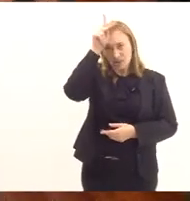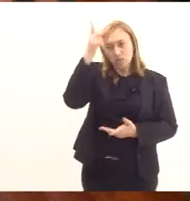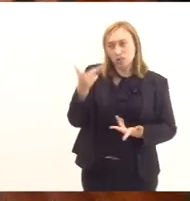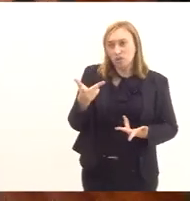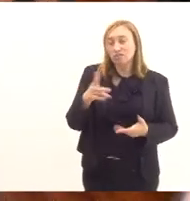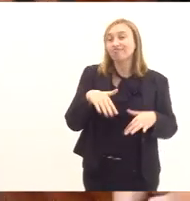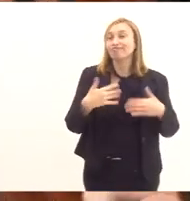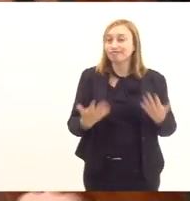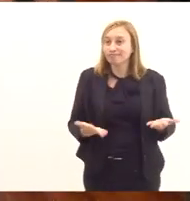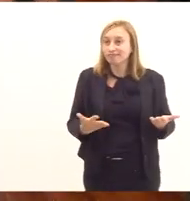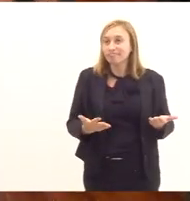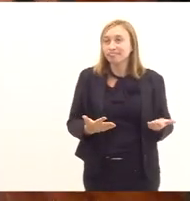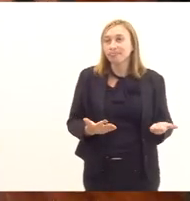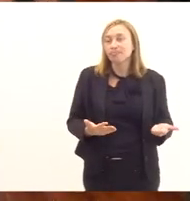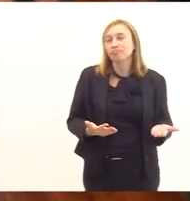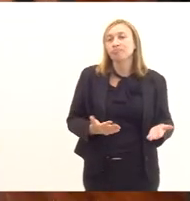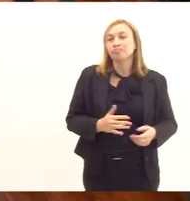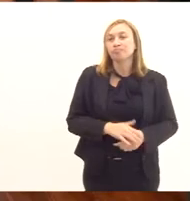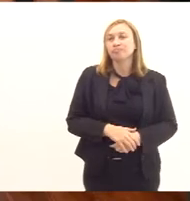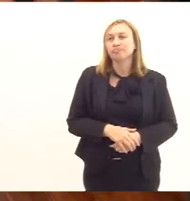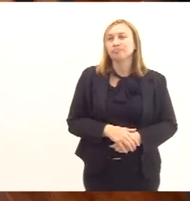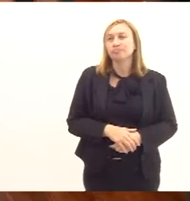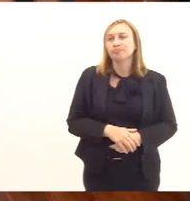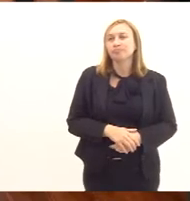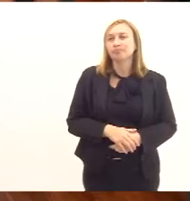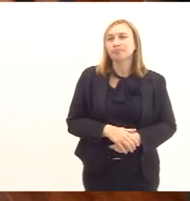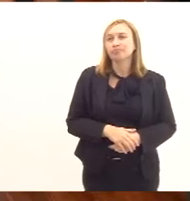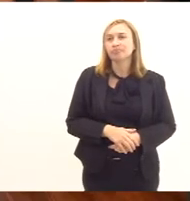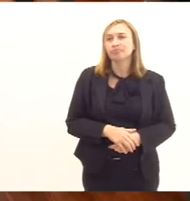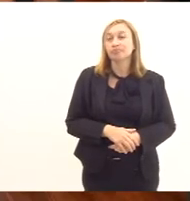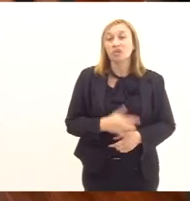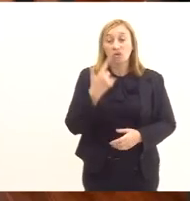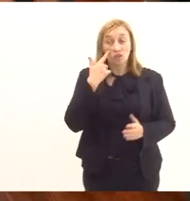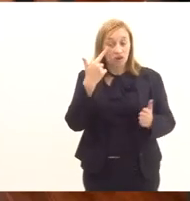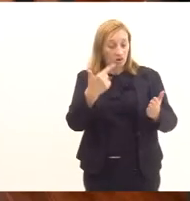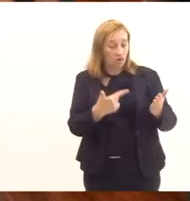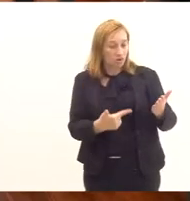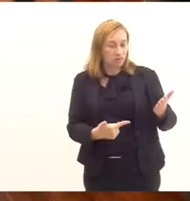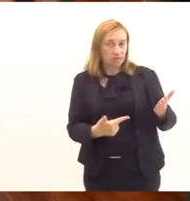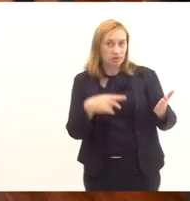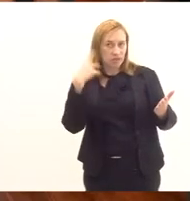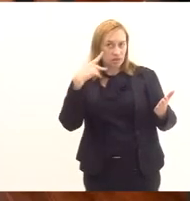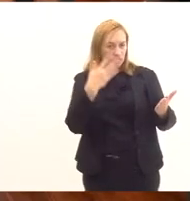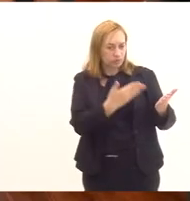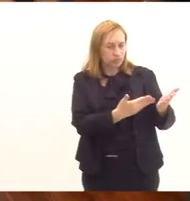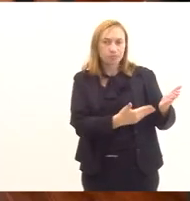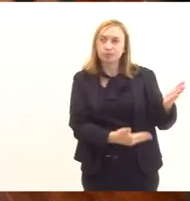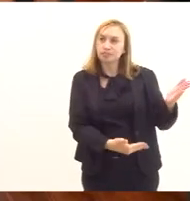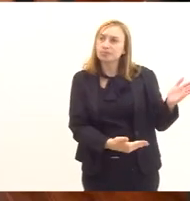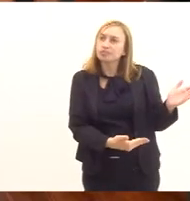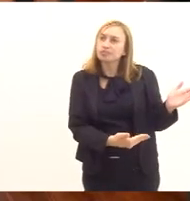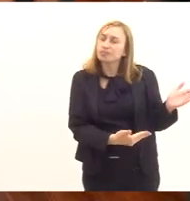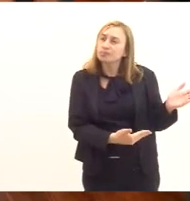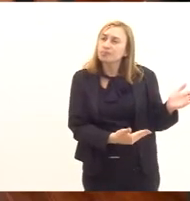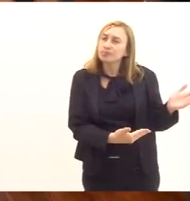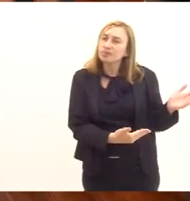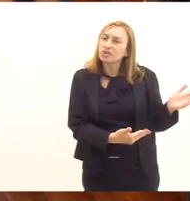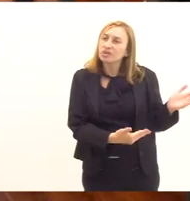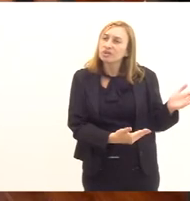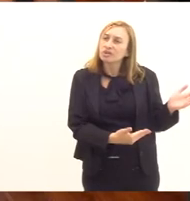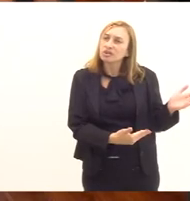no entanto a aqui ó olha isso aqui Vereador aqui